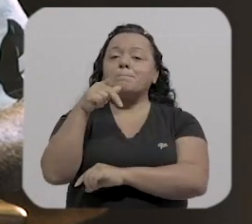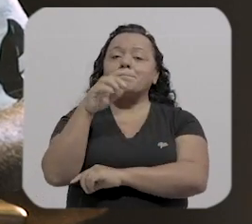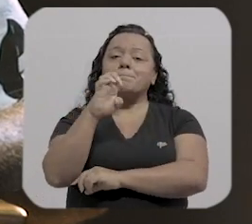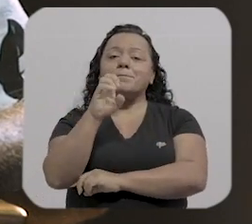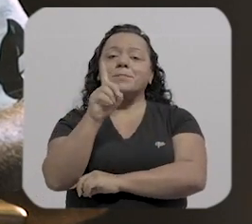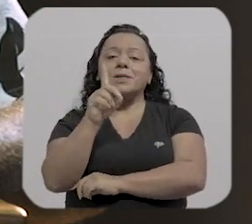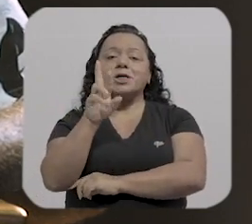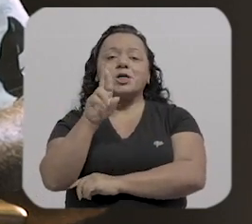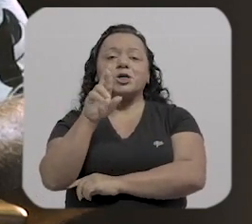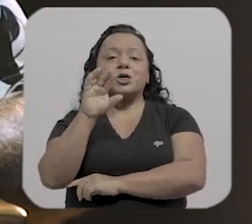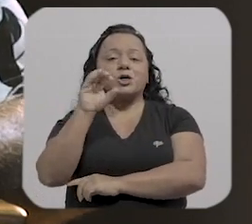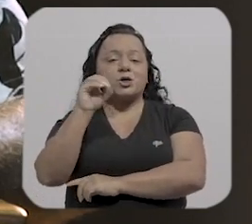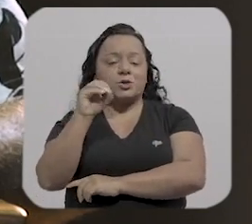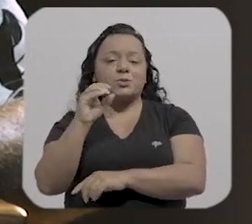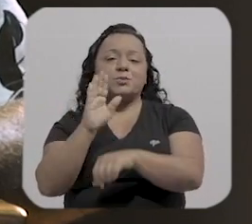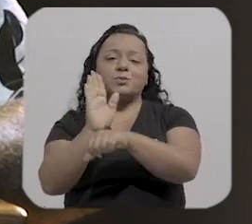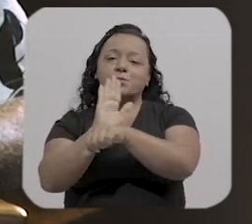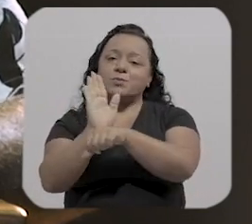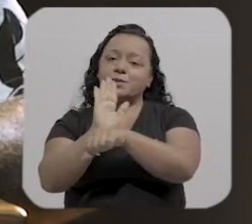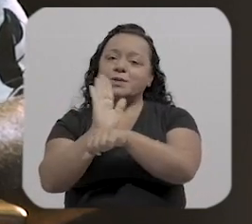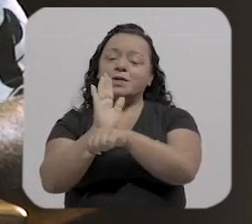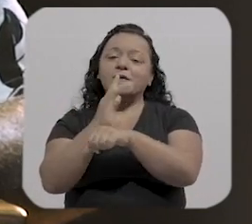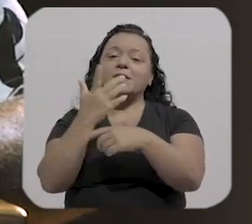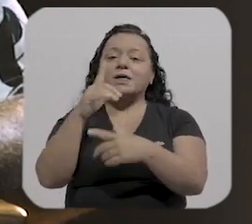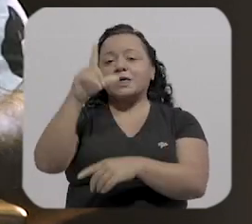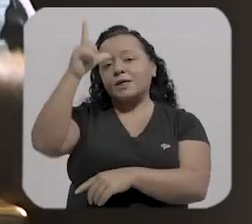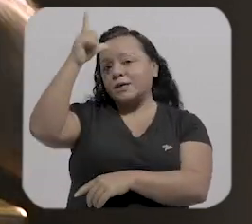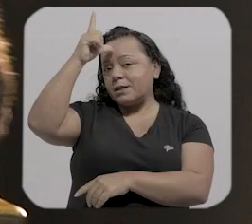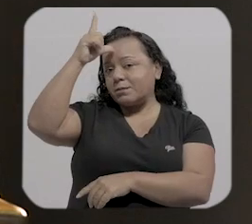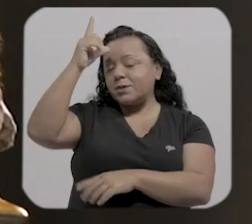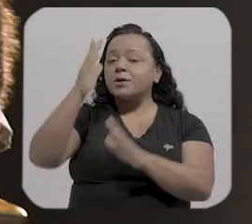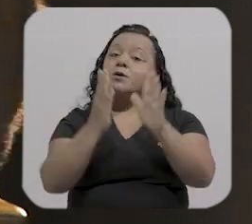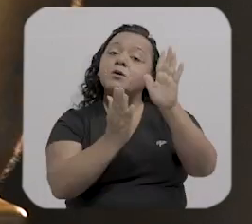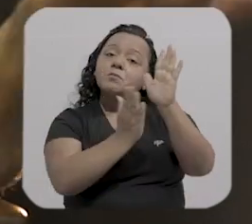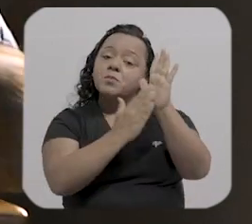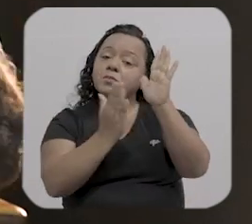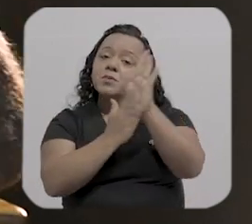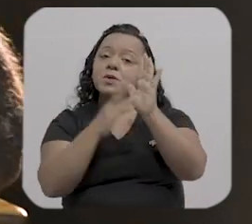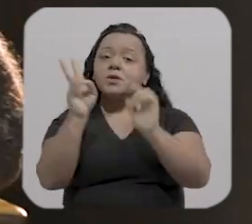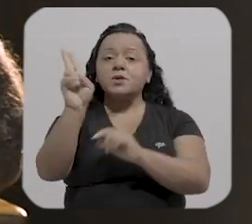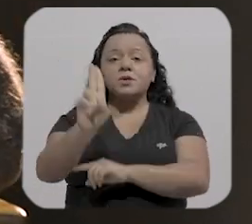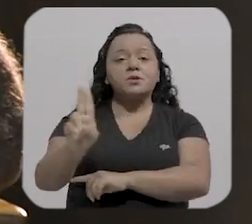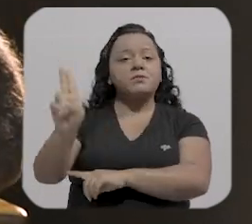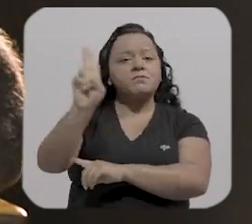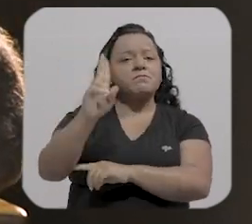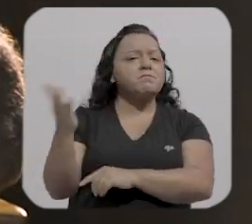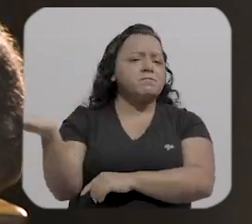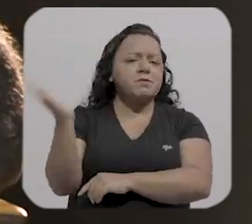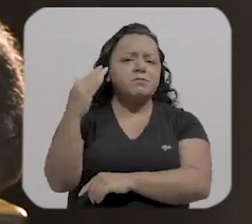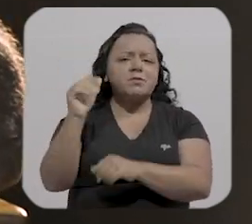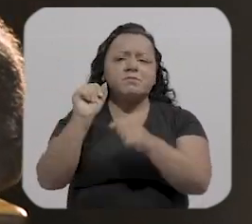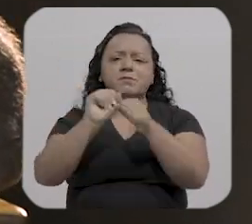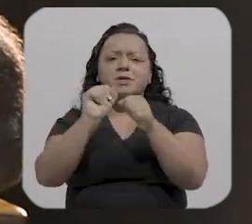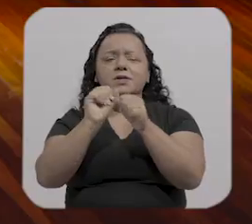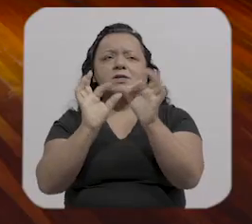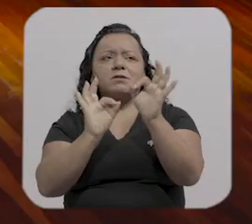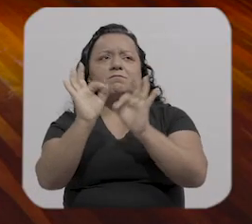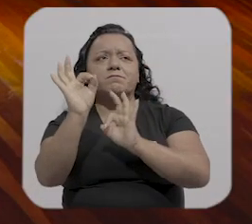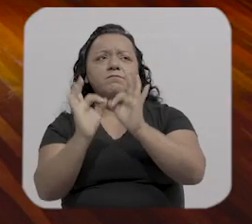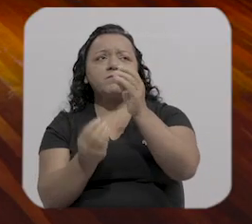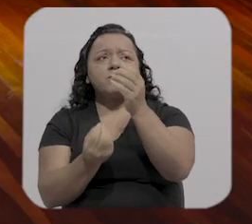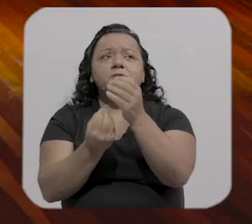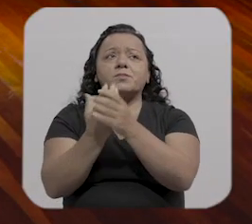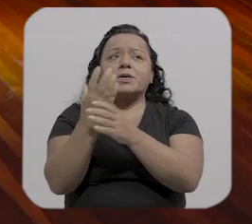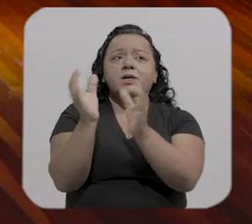o Pedro Jugami, né? Pedro Jugami era um cineasta alemão que trouxe essa proposta para a universidade. Vamos fazer